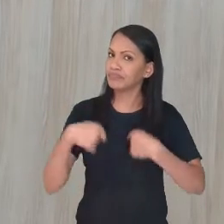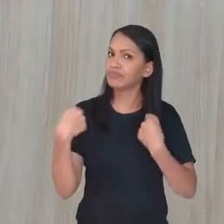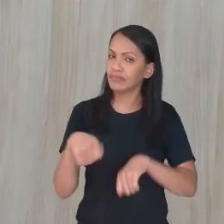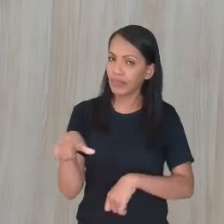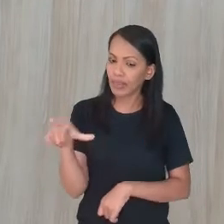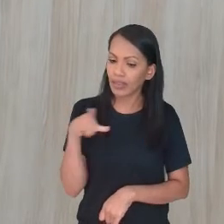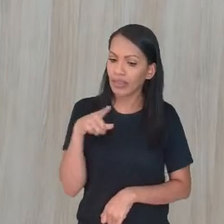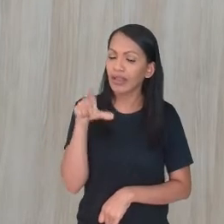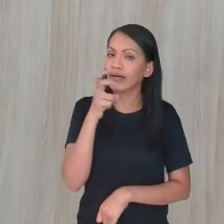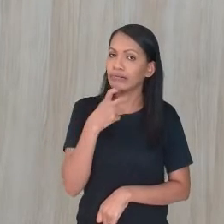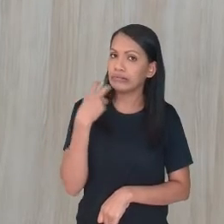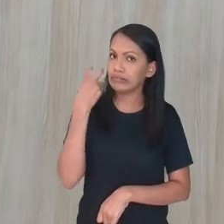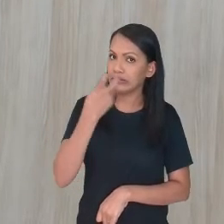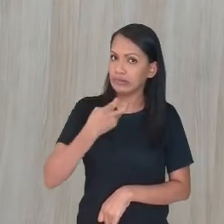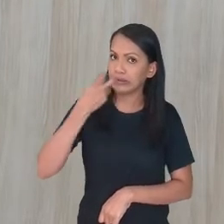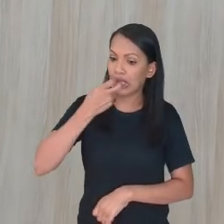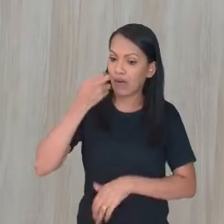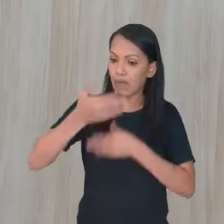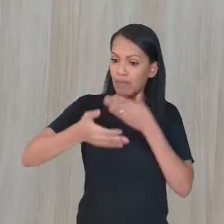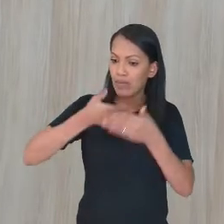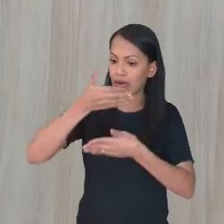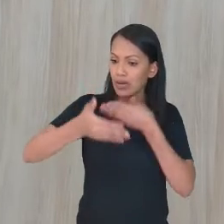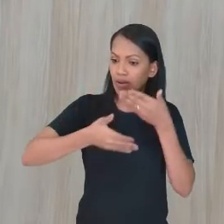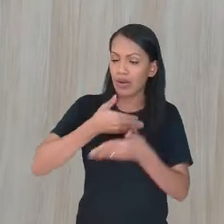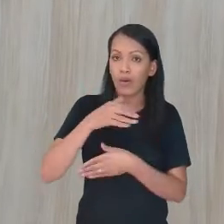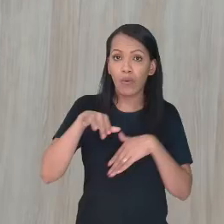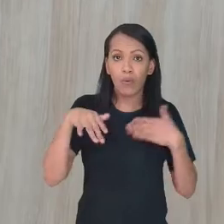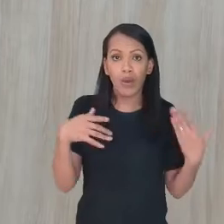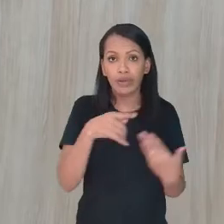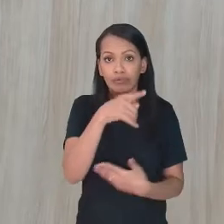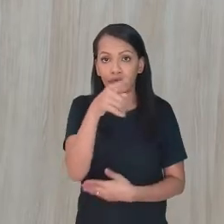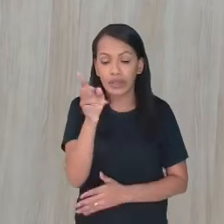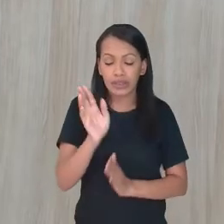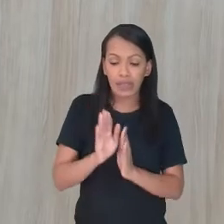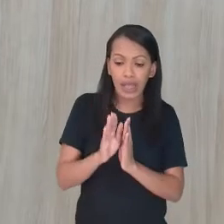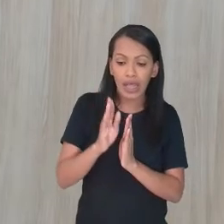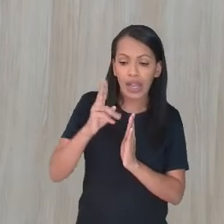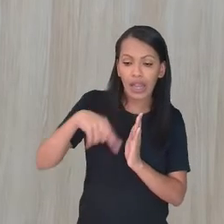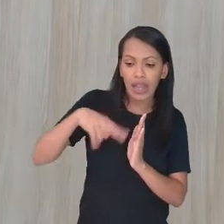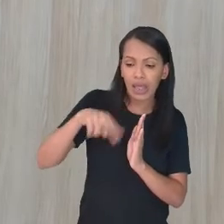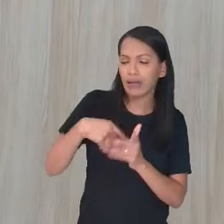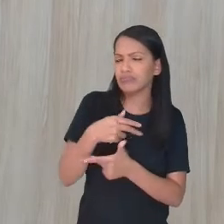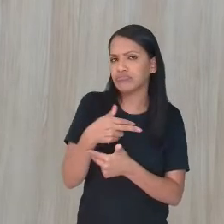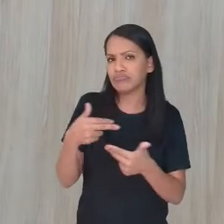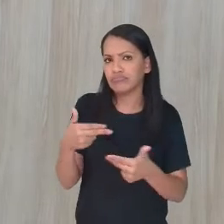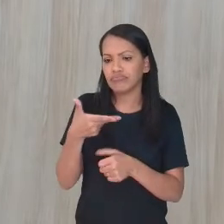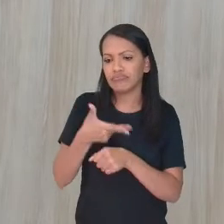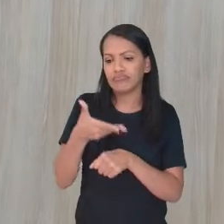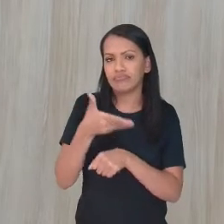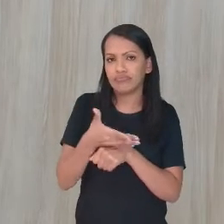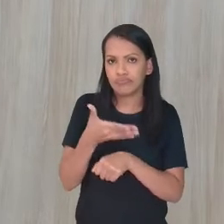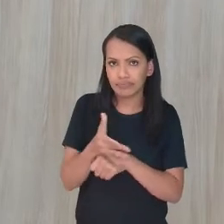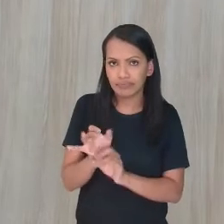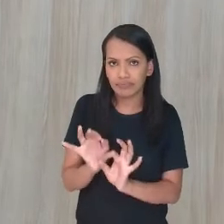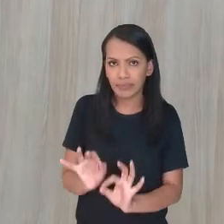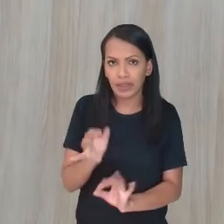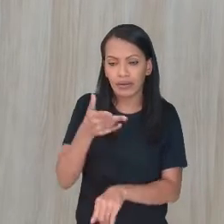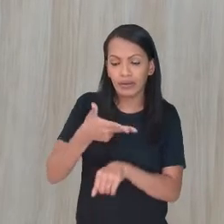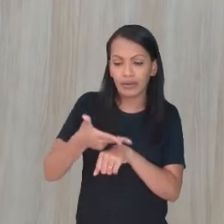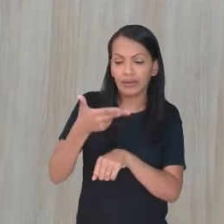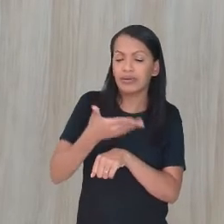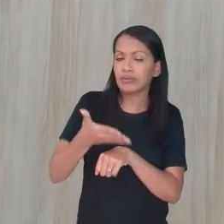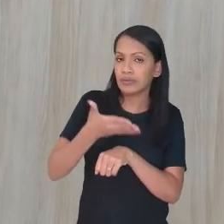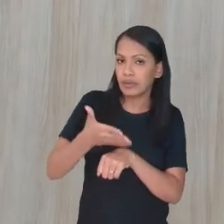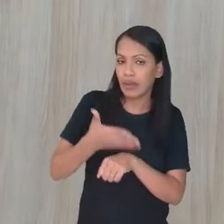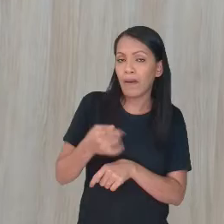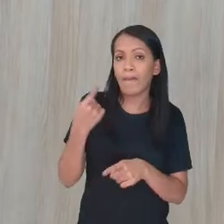minha oralidade bem desenvolvida. Então, quando você for ler, em algum momento, treine essa leitura em voz